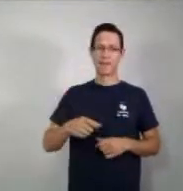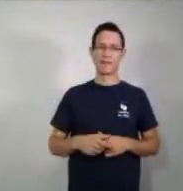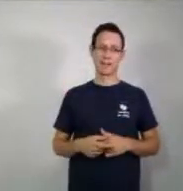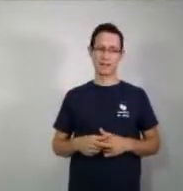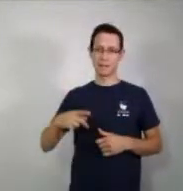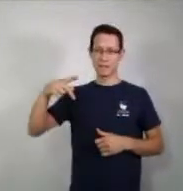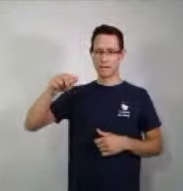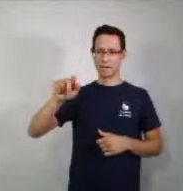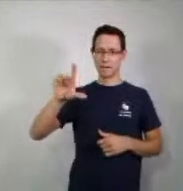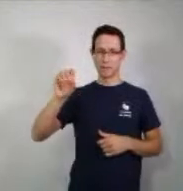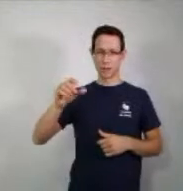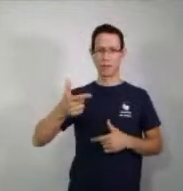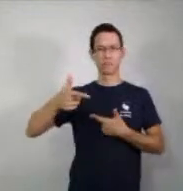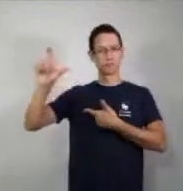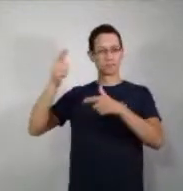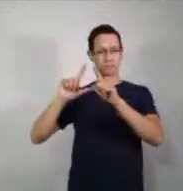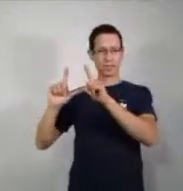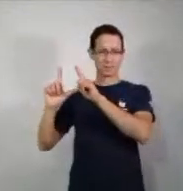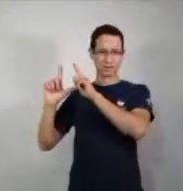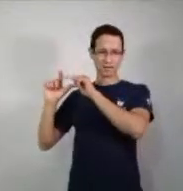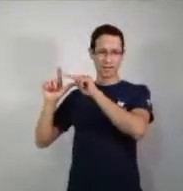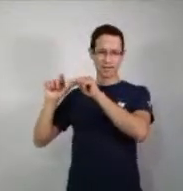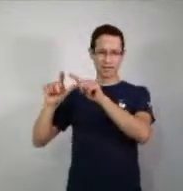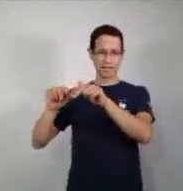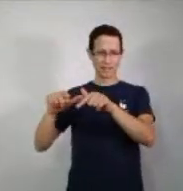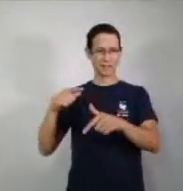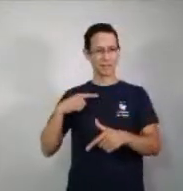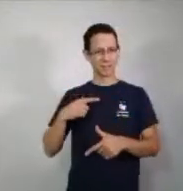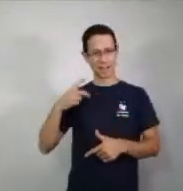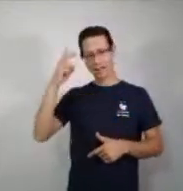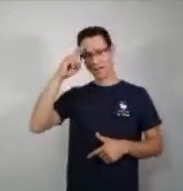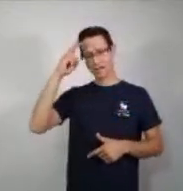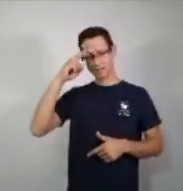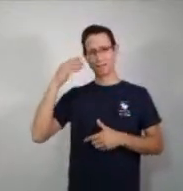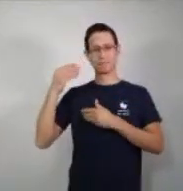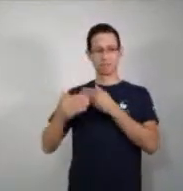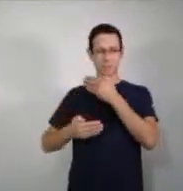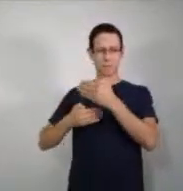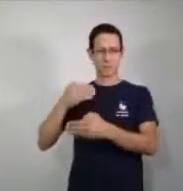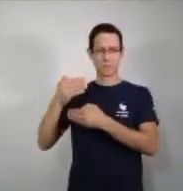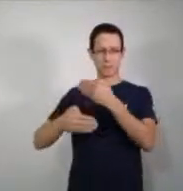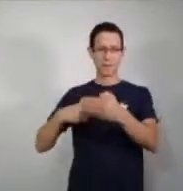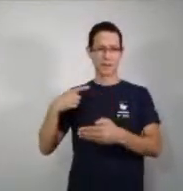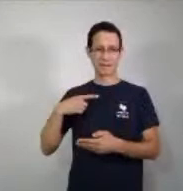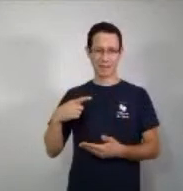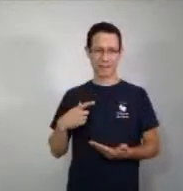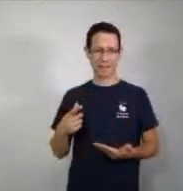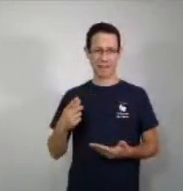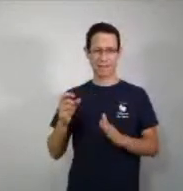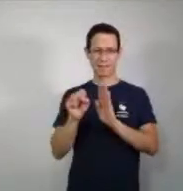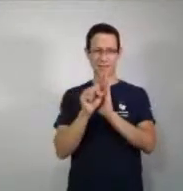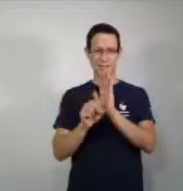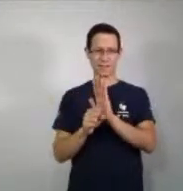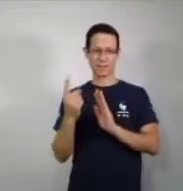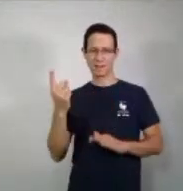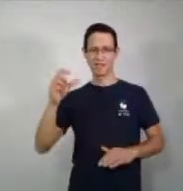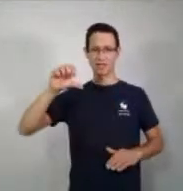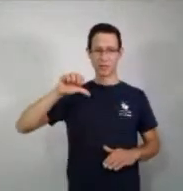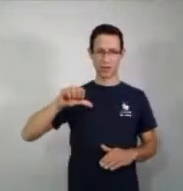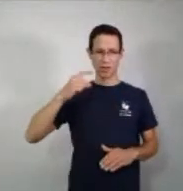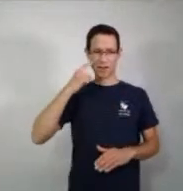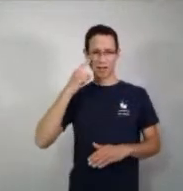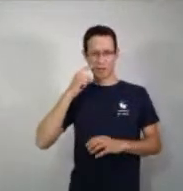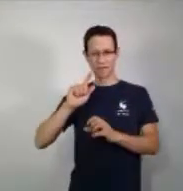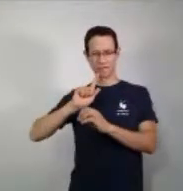Paulo Rony, mas de uma geração. Bom, ao longo da história tiveram vários, bom, Brasil dos Viajantes, século XIX, na fotografia,